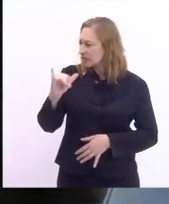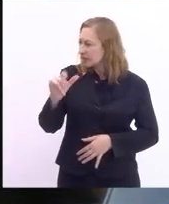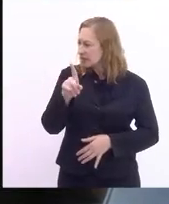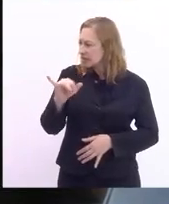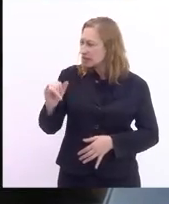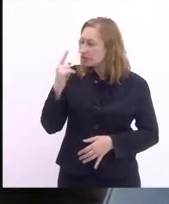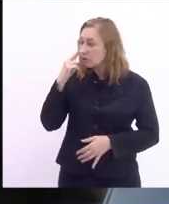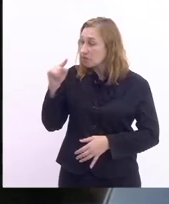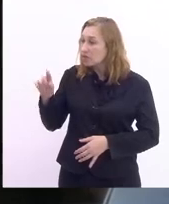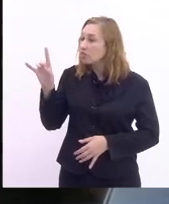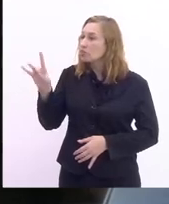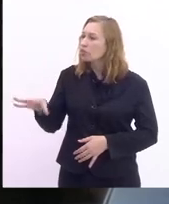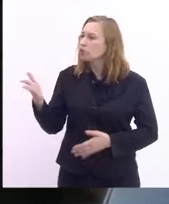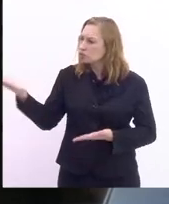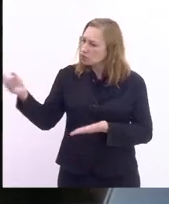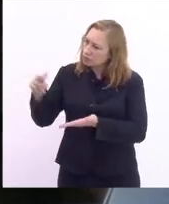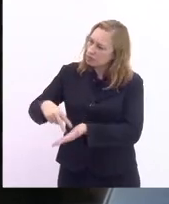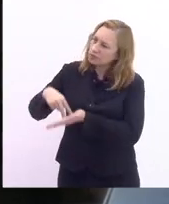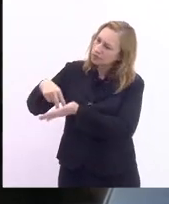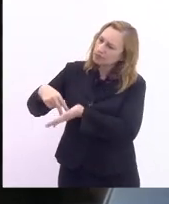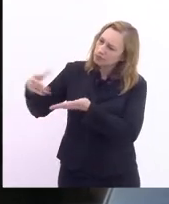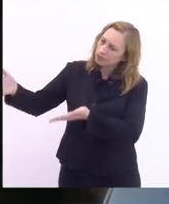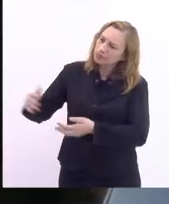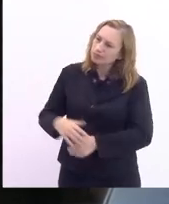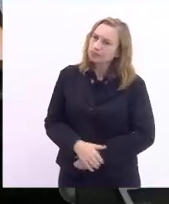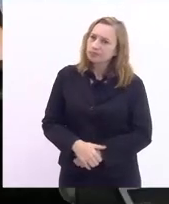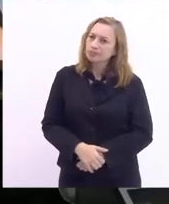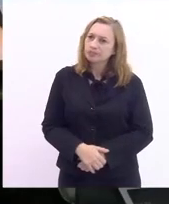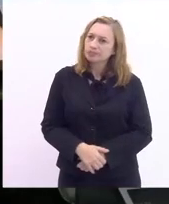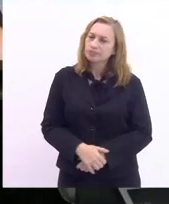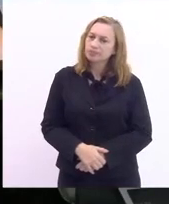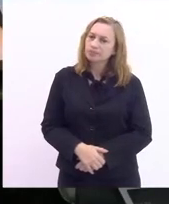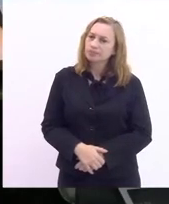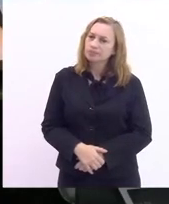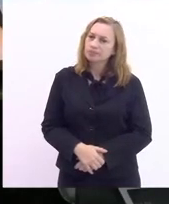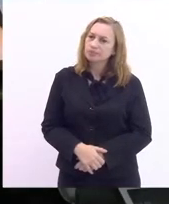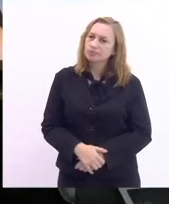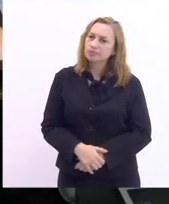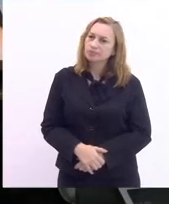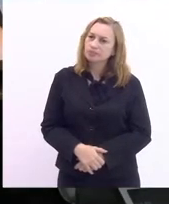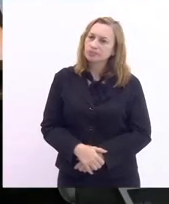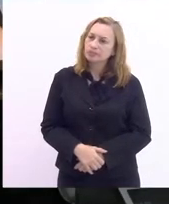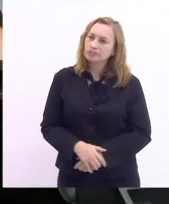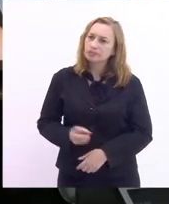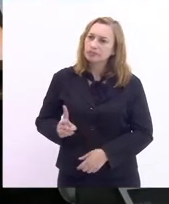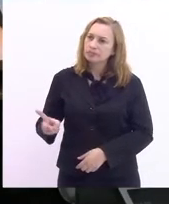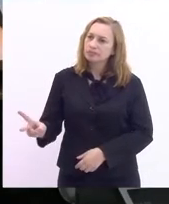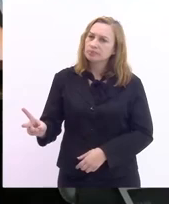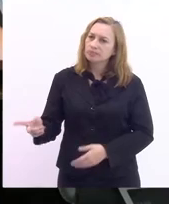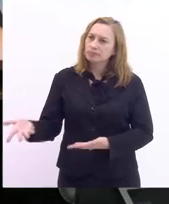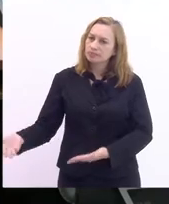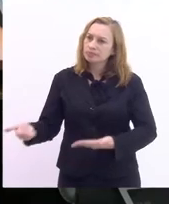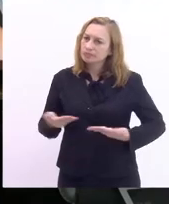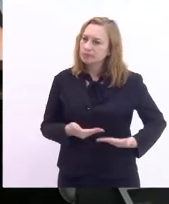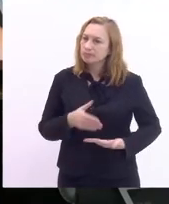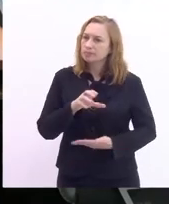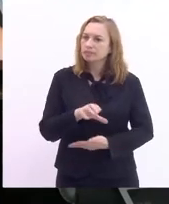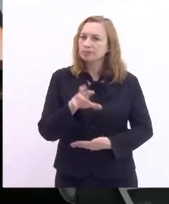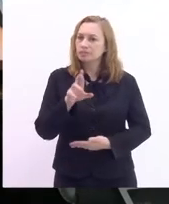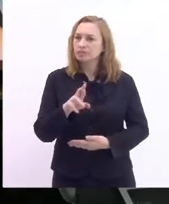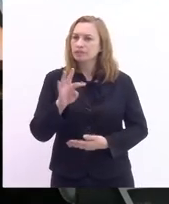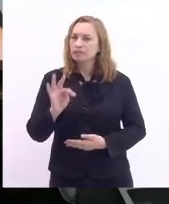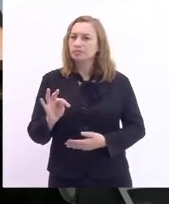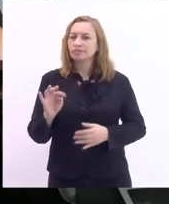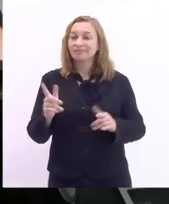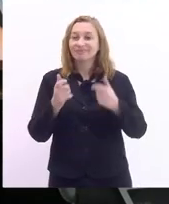estou vendo ali por último Lili por favor levante Lily sempre nos recebia no CRT